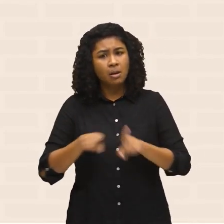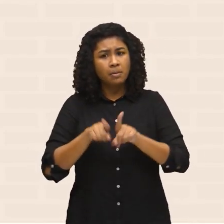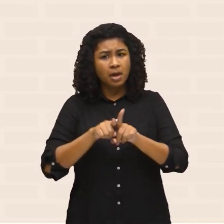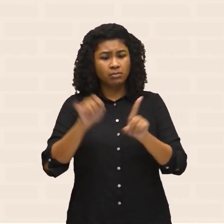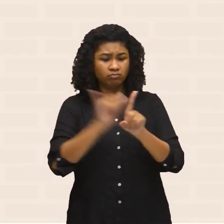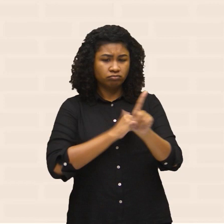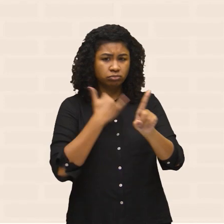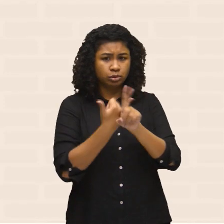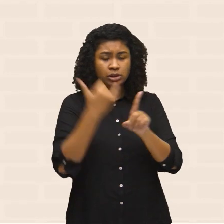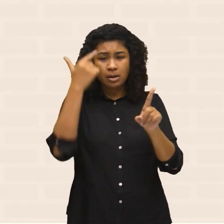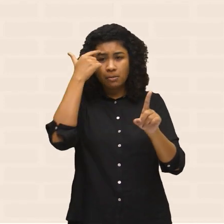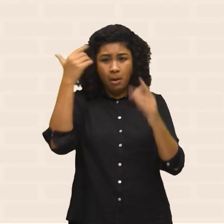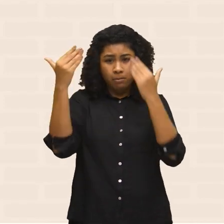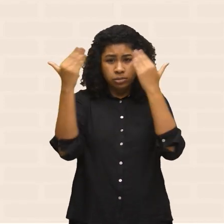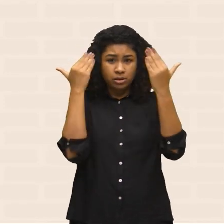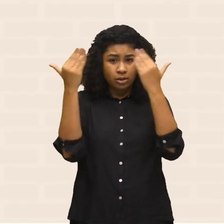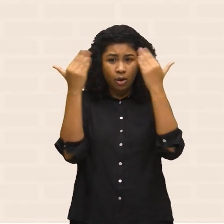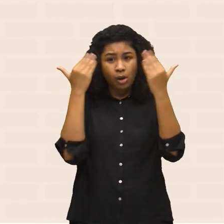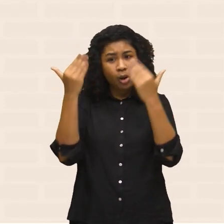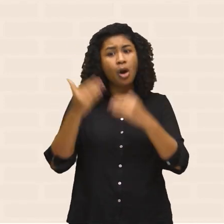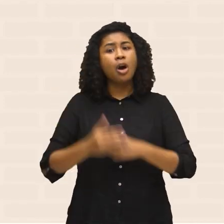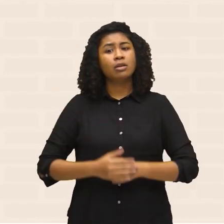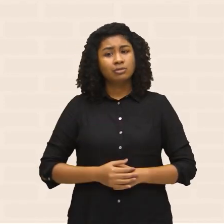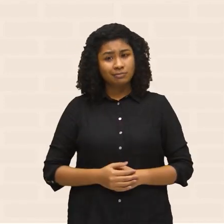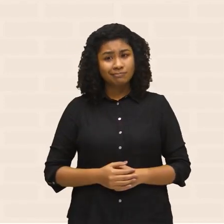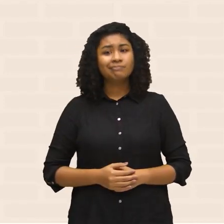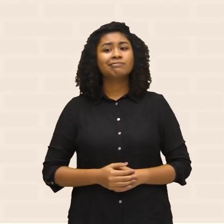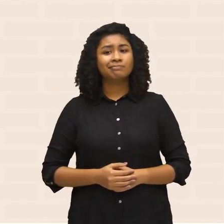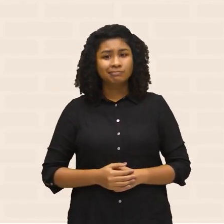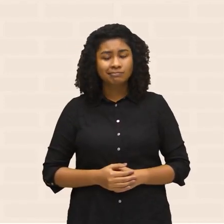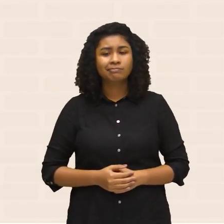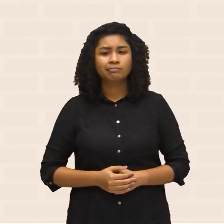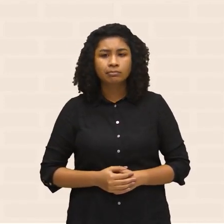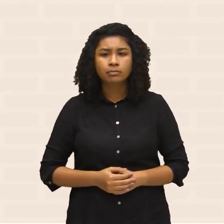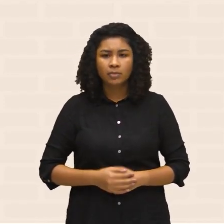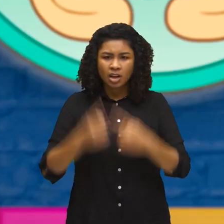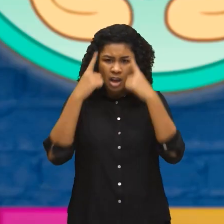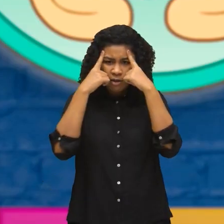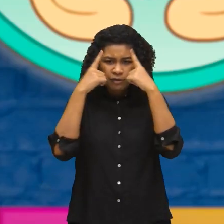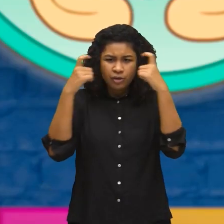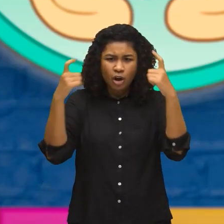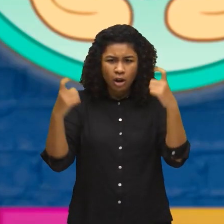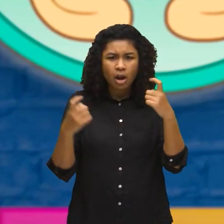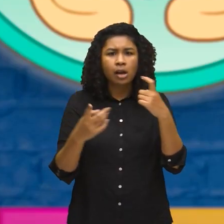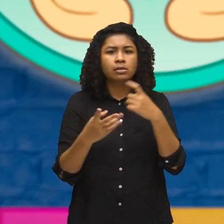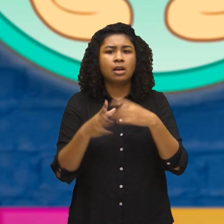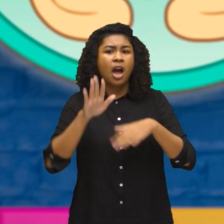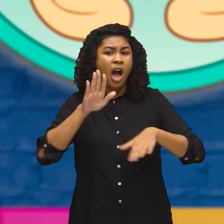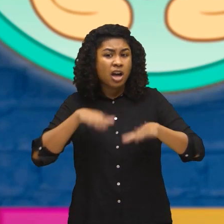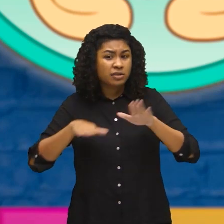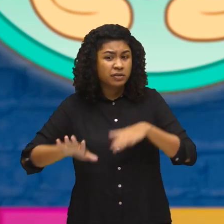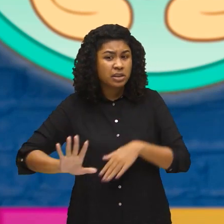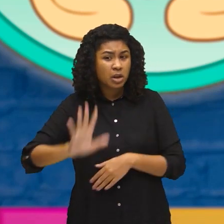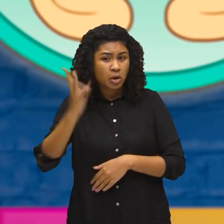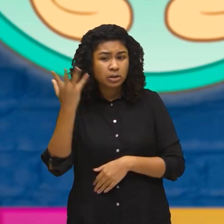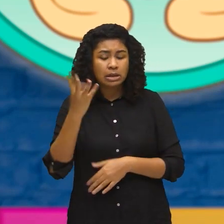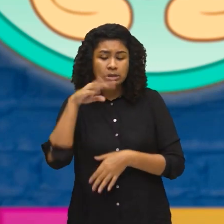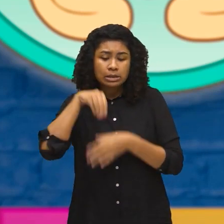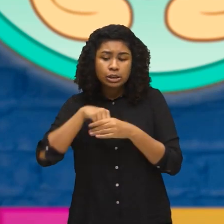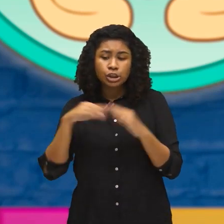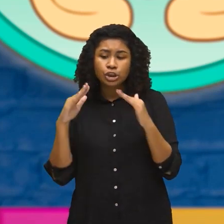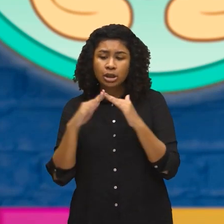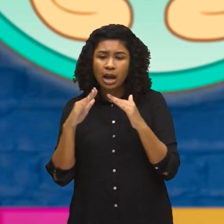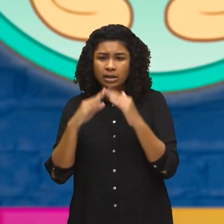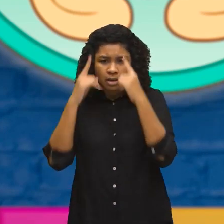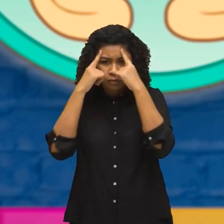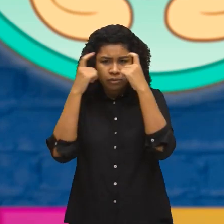no caso, a criança, a vítima, pode não sofrer violência dentro de casa e sofre na escola, isso